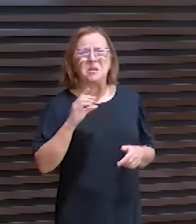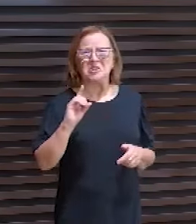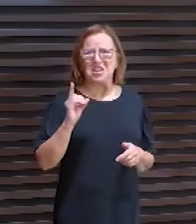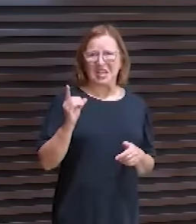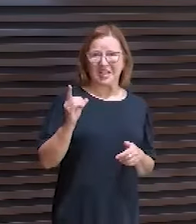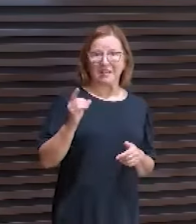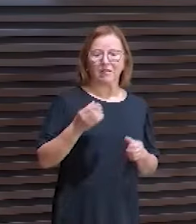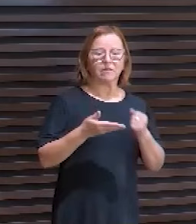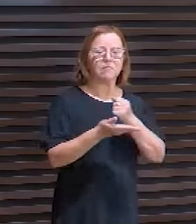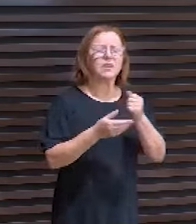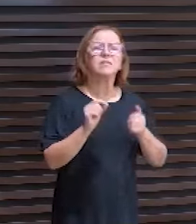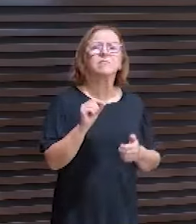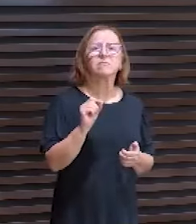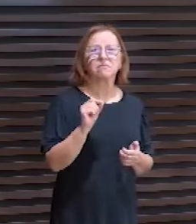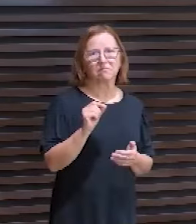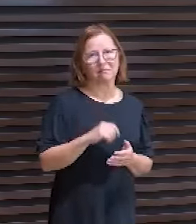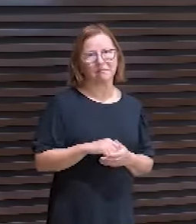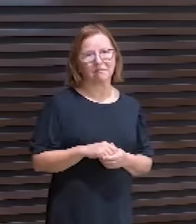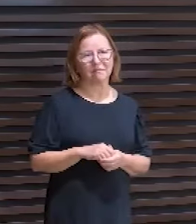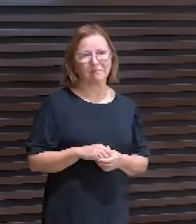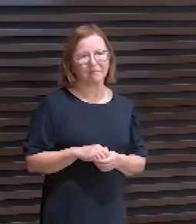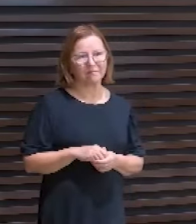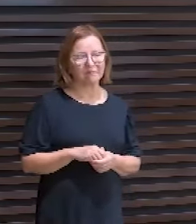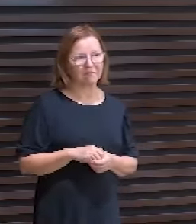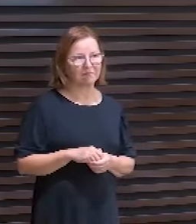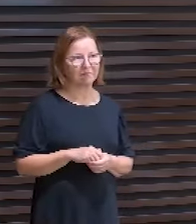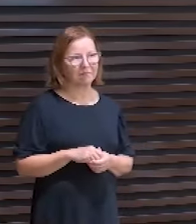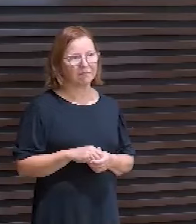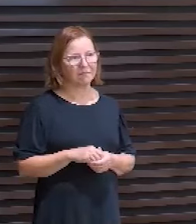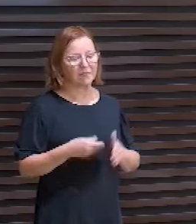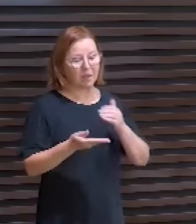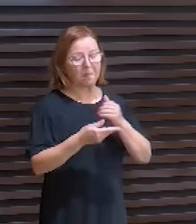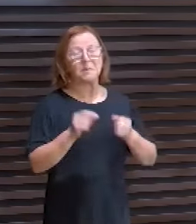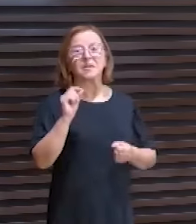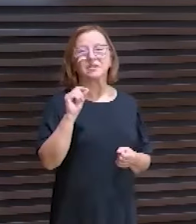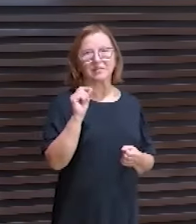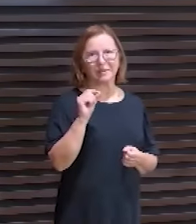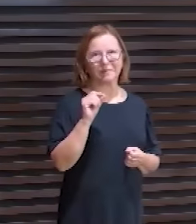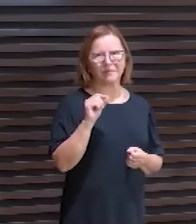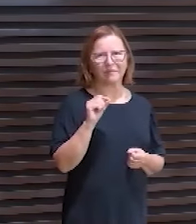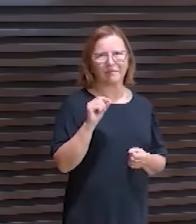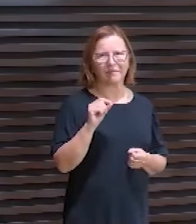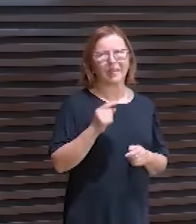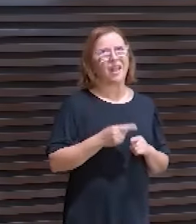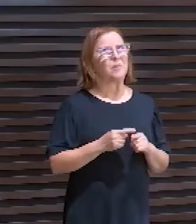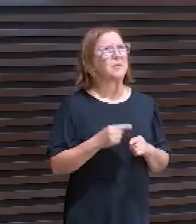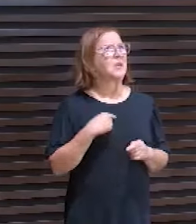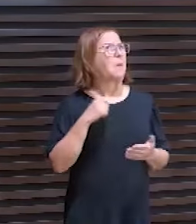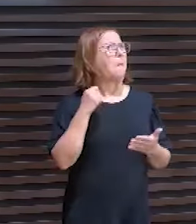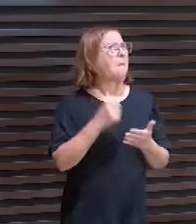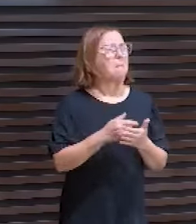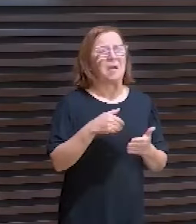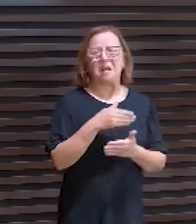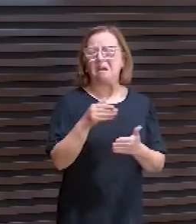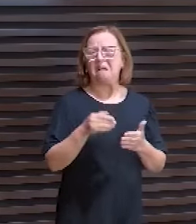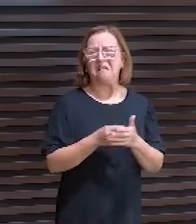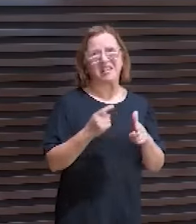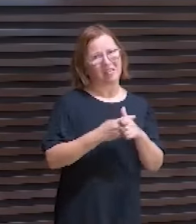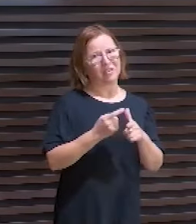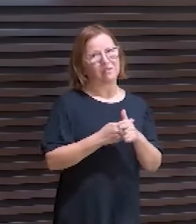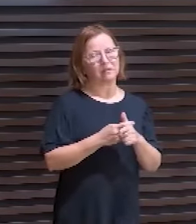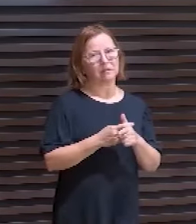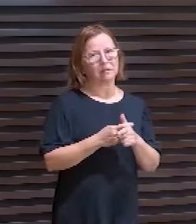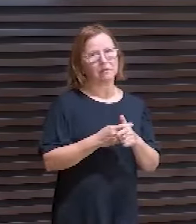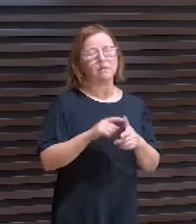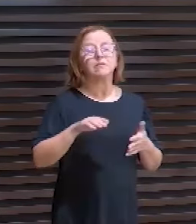Baseado Em Quê Baseado Em Quê Ah porque eu pago todas as contas e